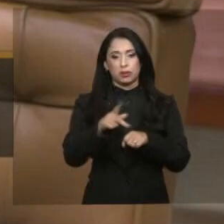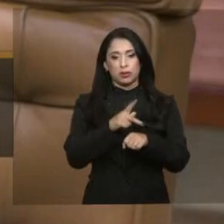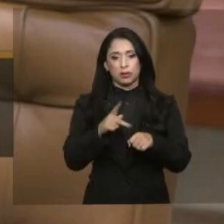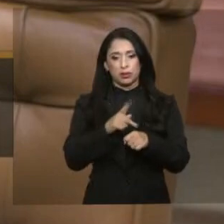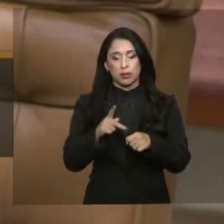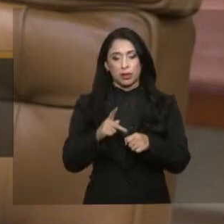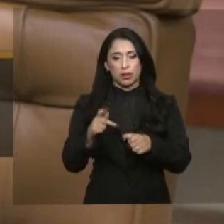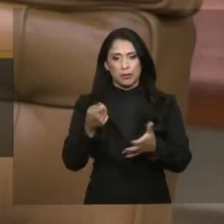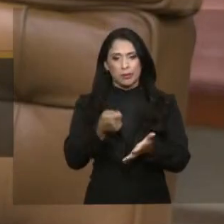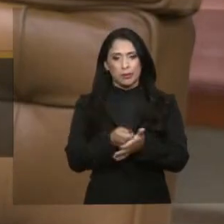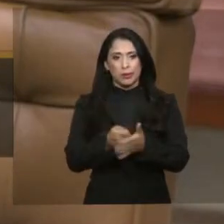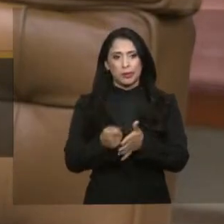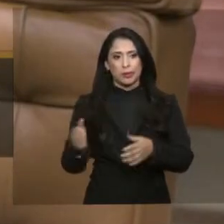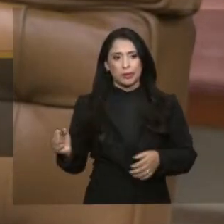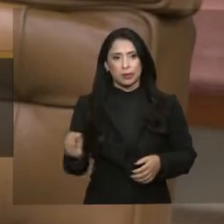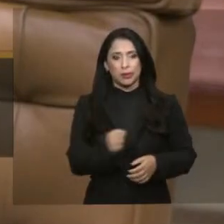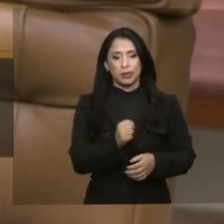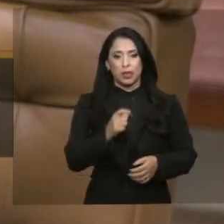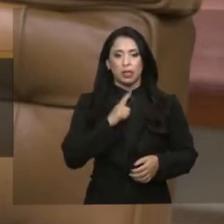nós não temos tido